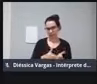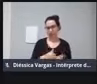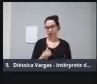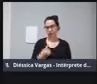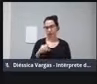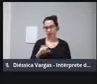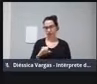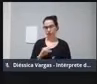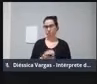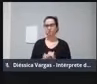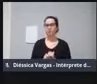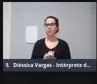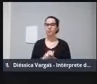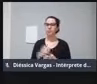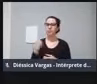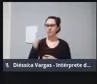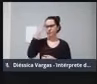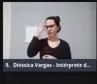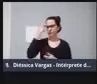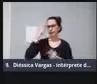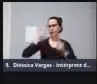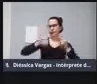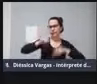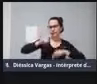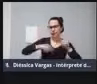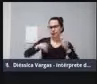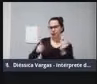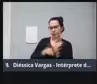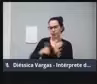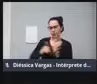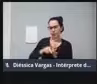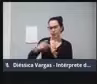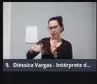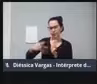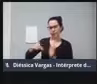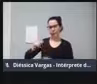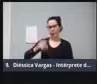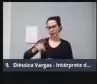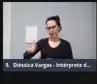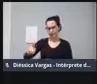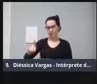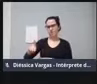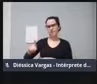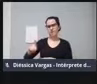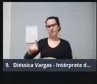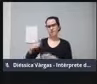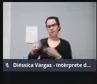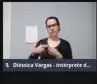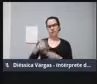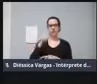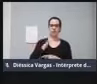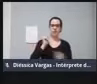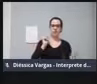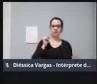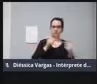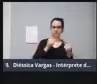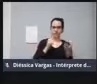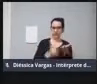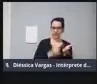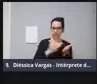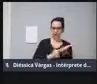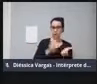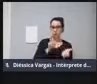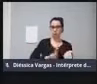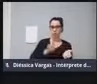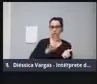produzir um material para o professor. Porque a ideia, né, do livro, além de ser um material para ser utilizado em sala de